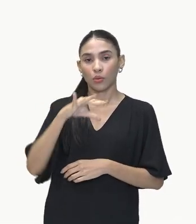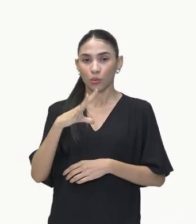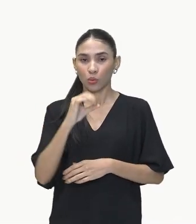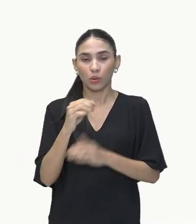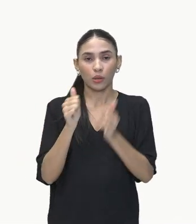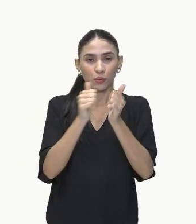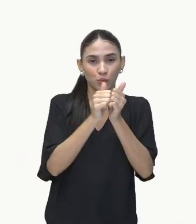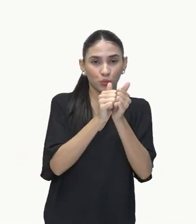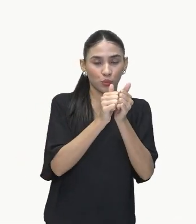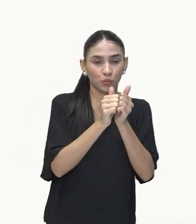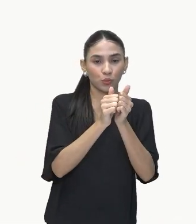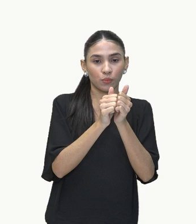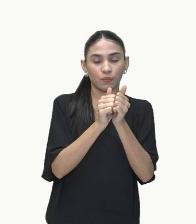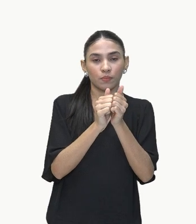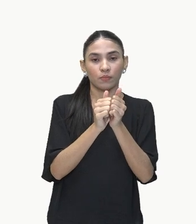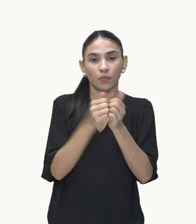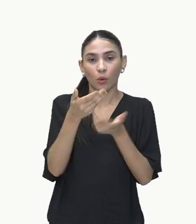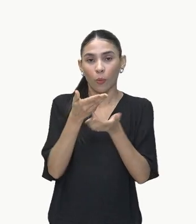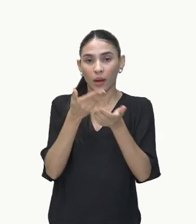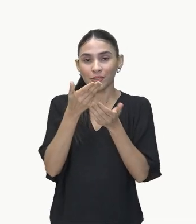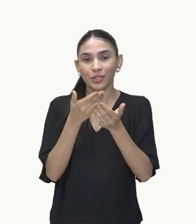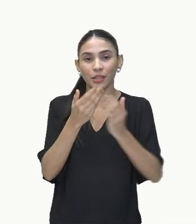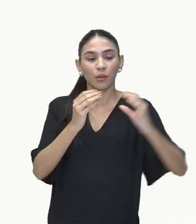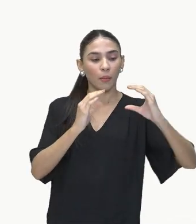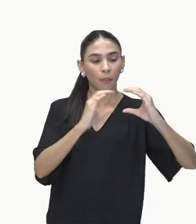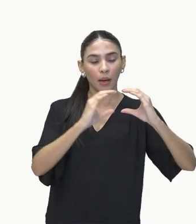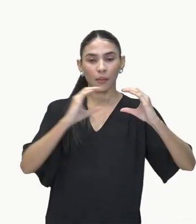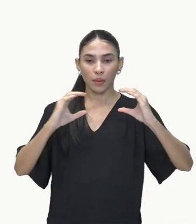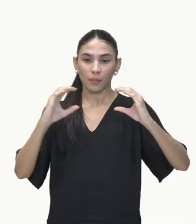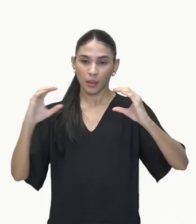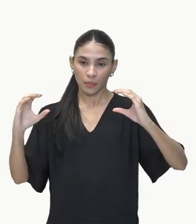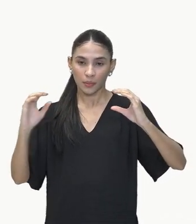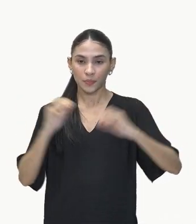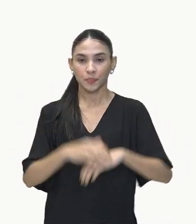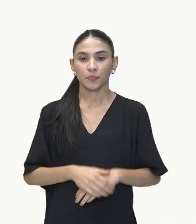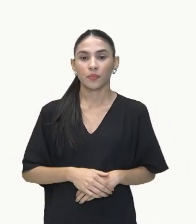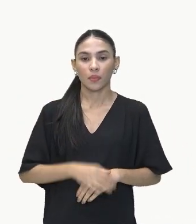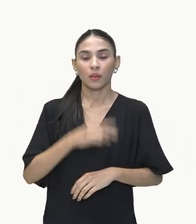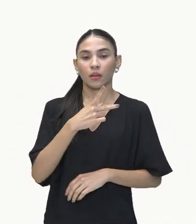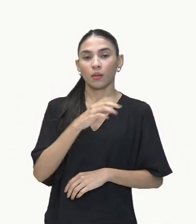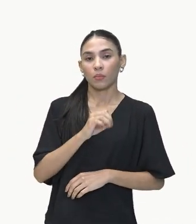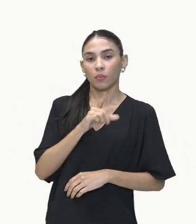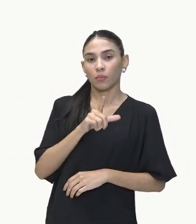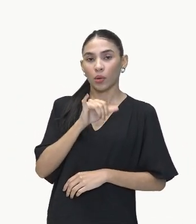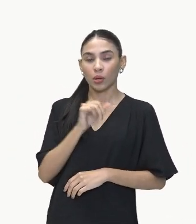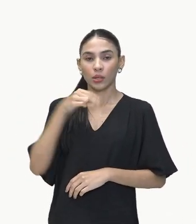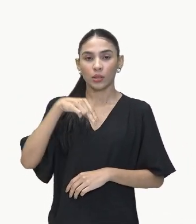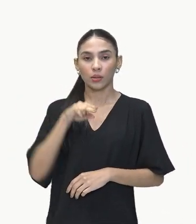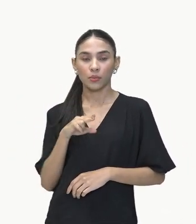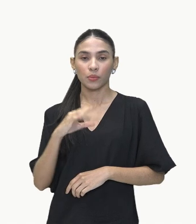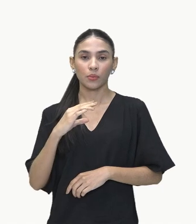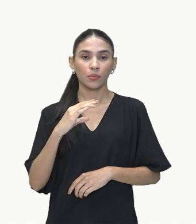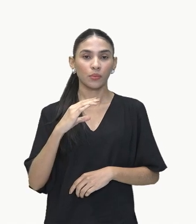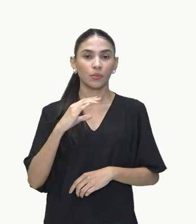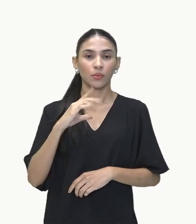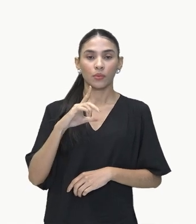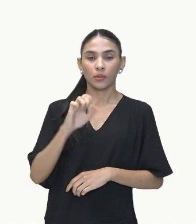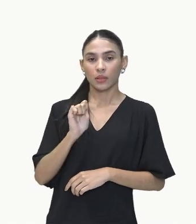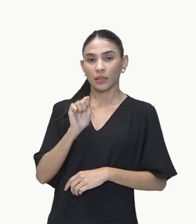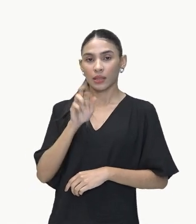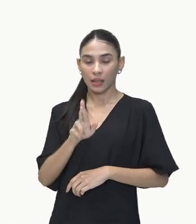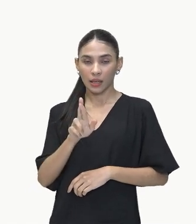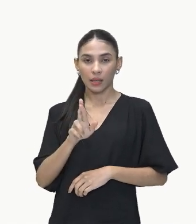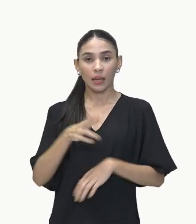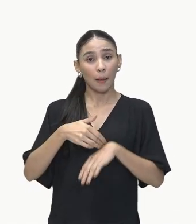mesmos carbonos. Então, aromática polinuclear com núcleos condensados. Então, apareceu mais de